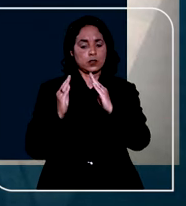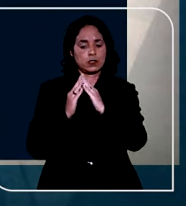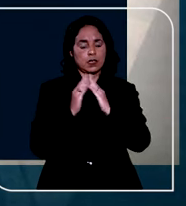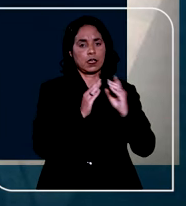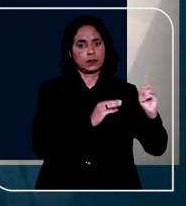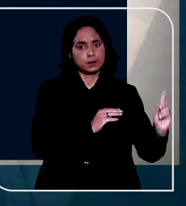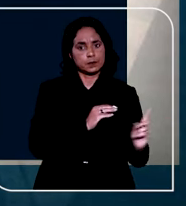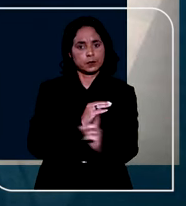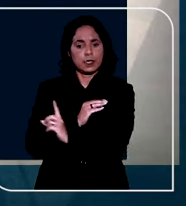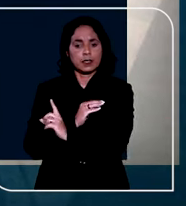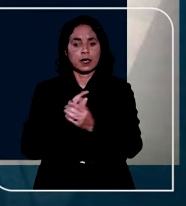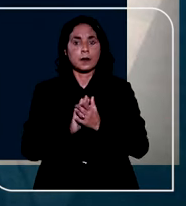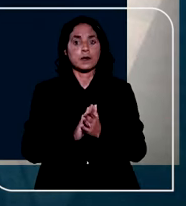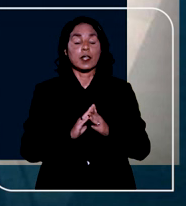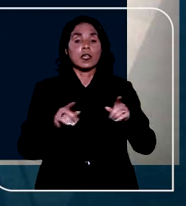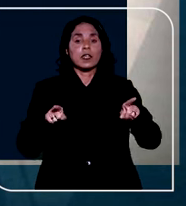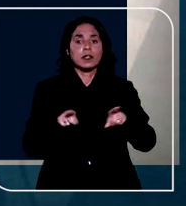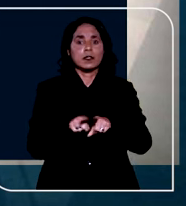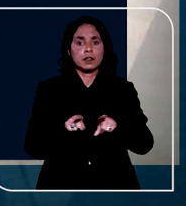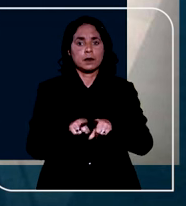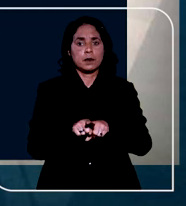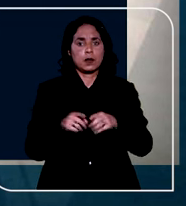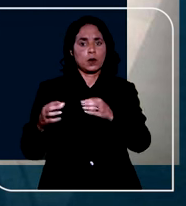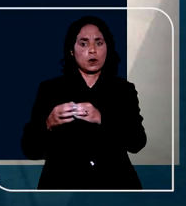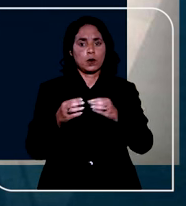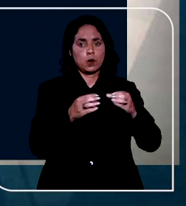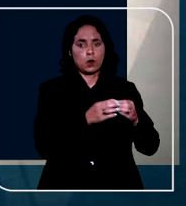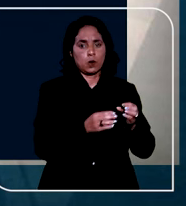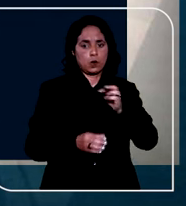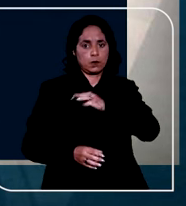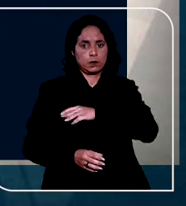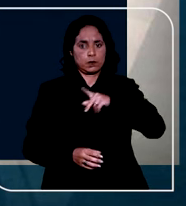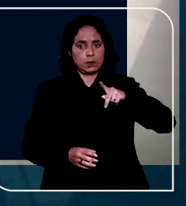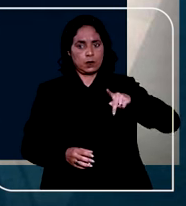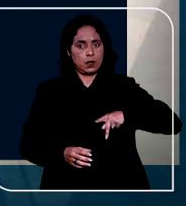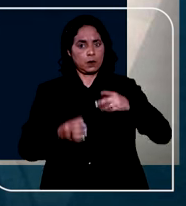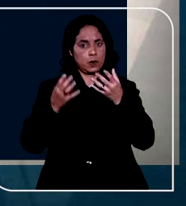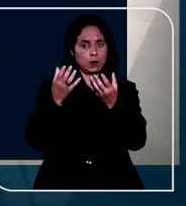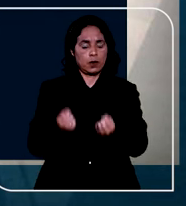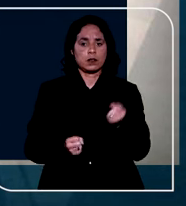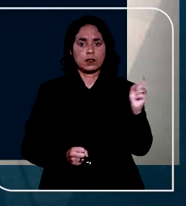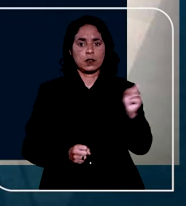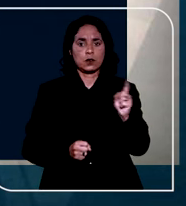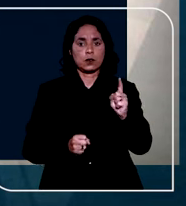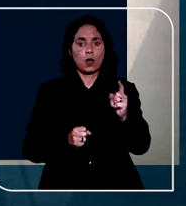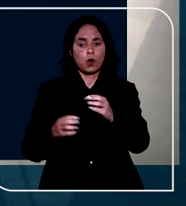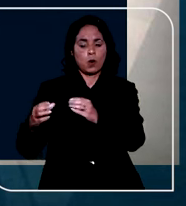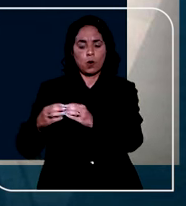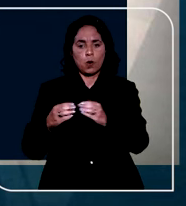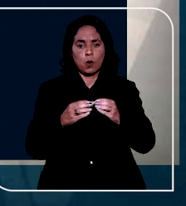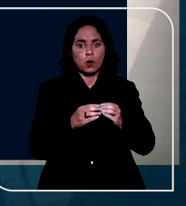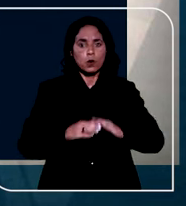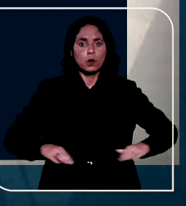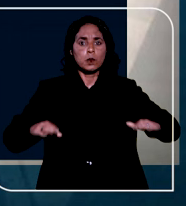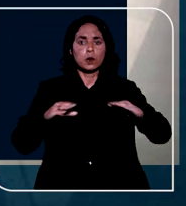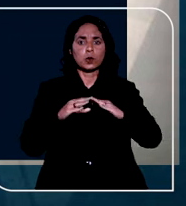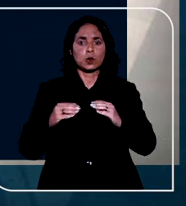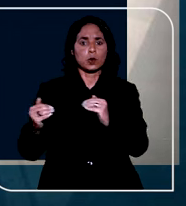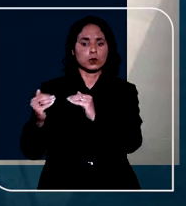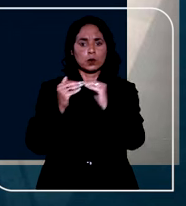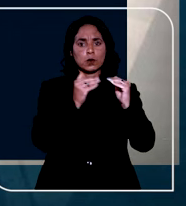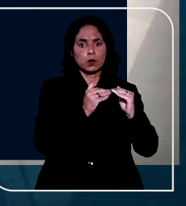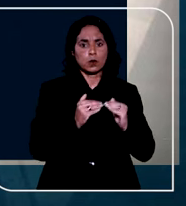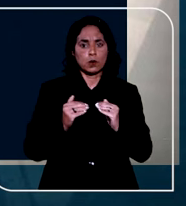sentença de primeiro grau que rejeitou a denúncia do Ministério Público o colegiado seguindo o entendimento do relator destacou que conforme a